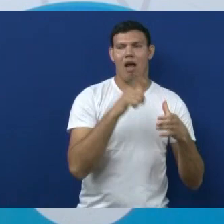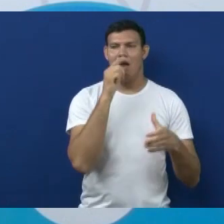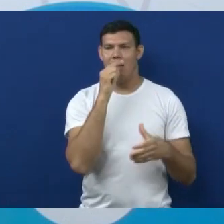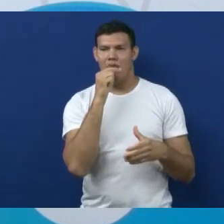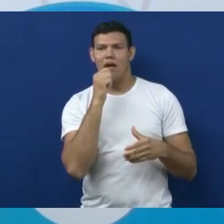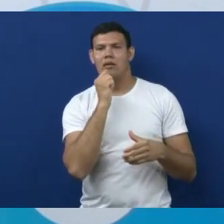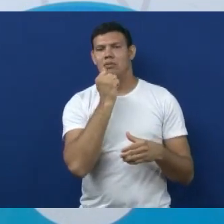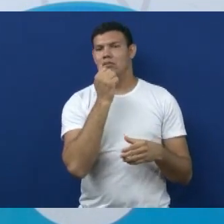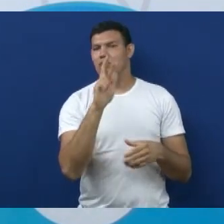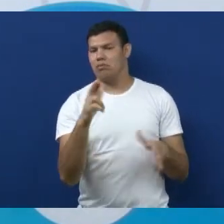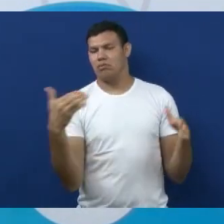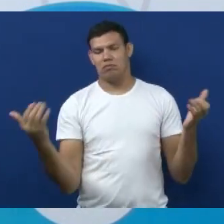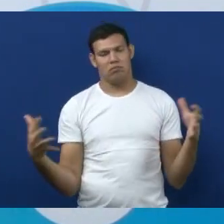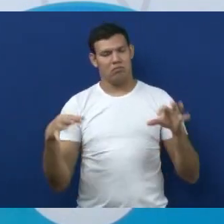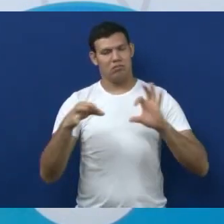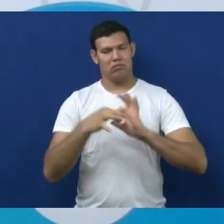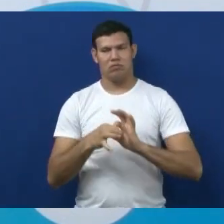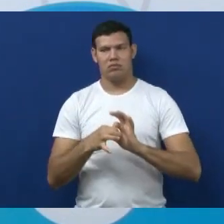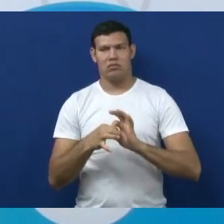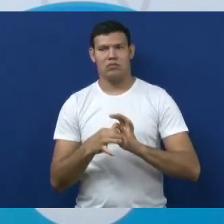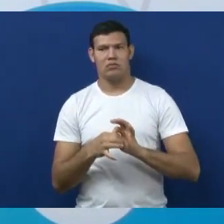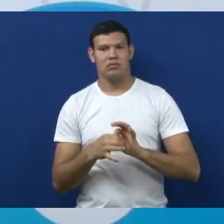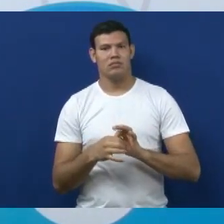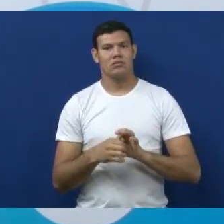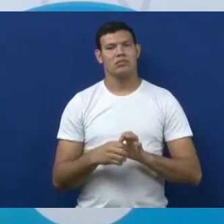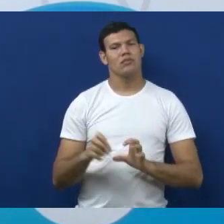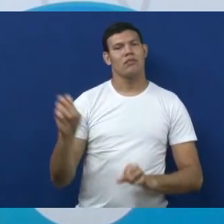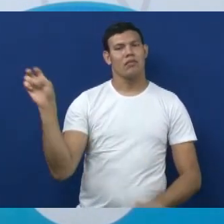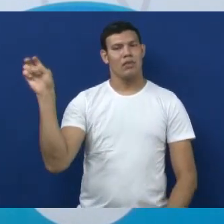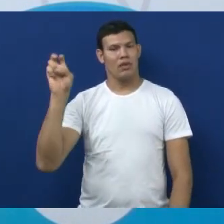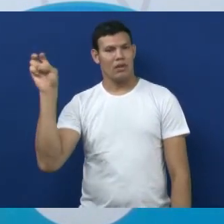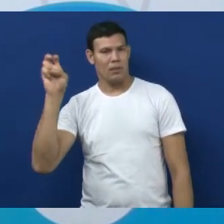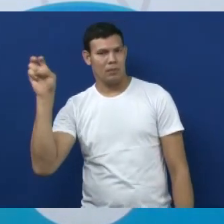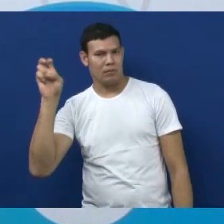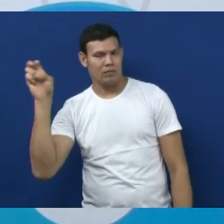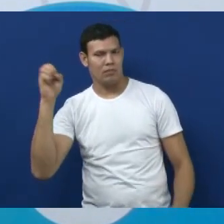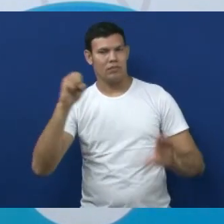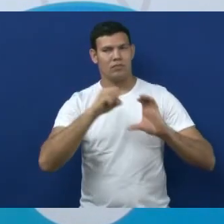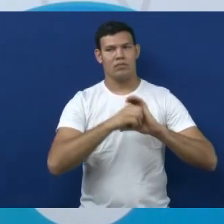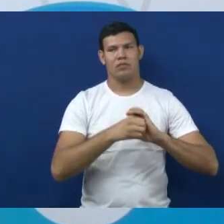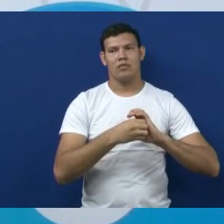Vamos continuar, então? O quinto ponto, a quinta propriedade é a